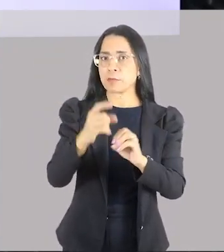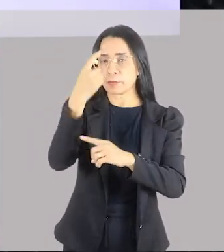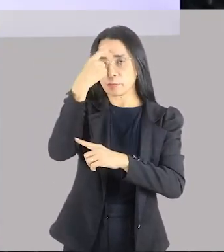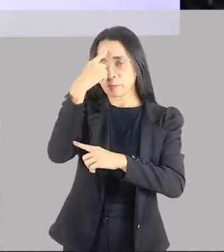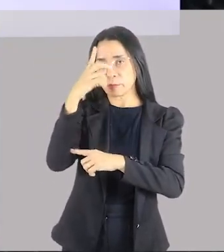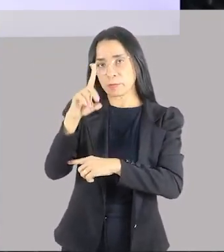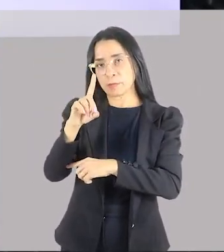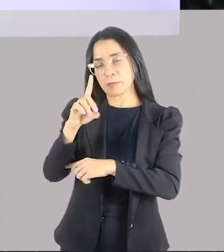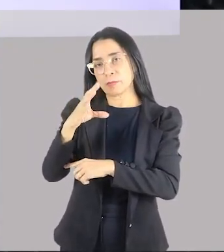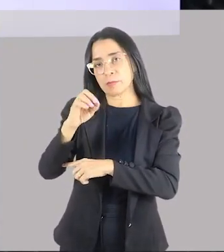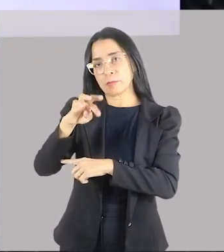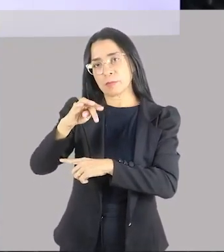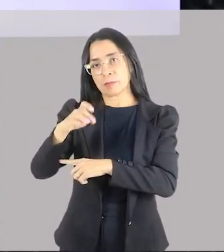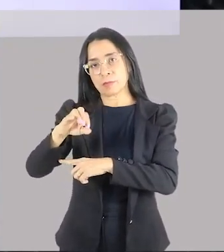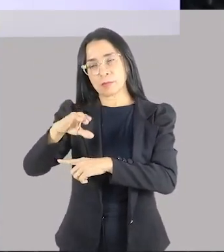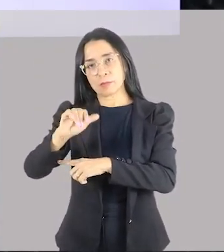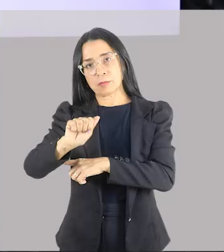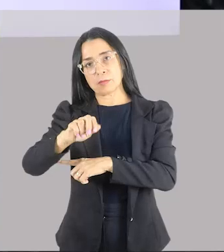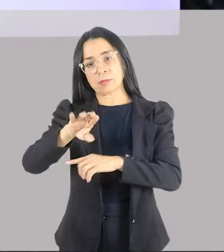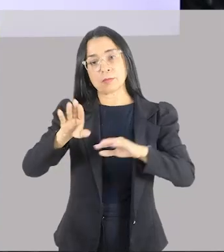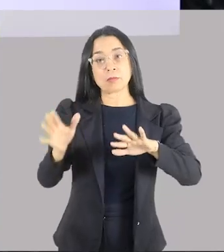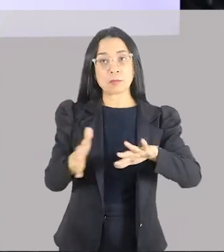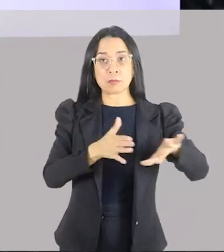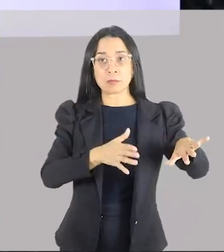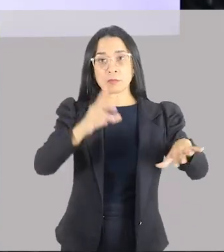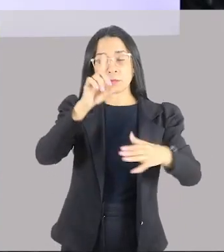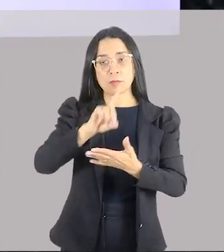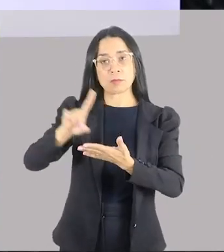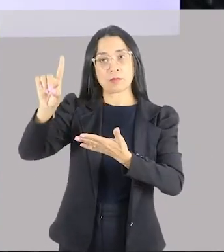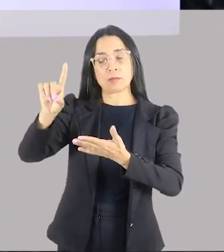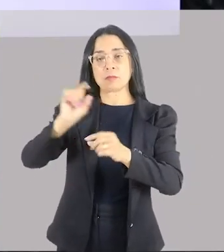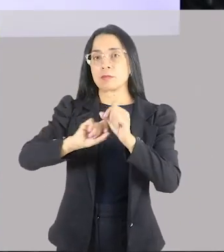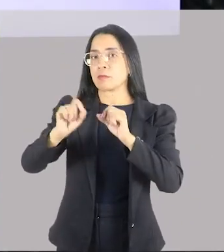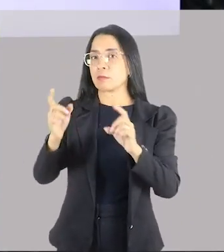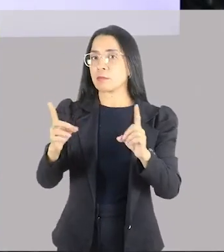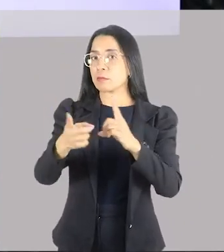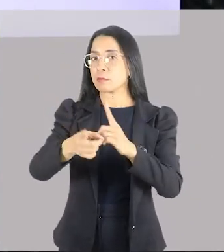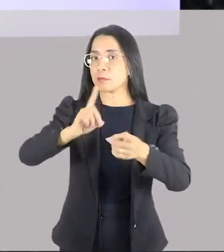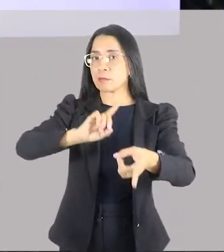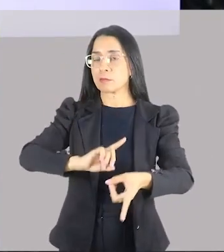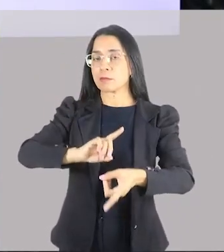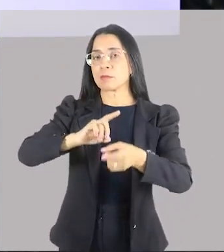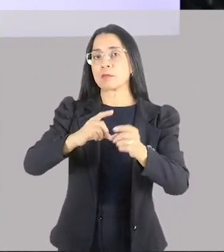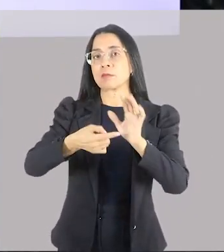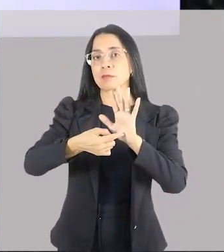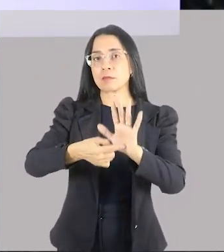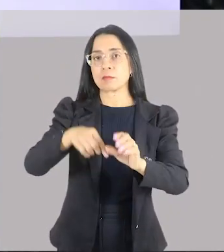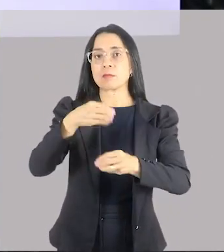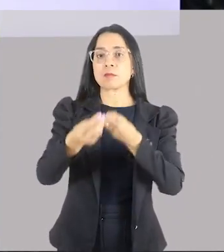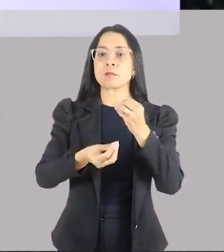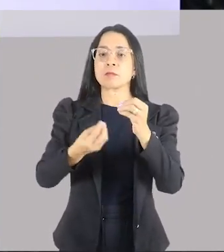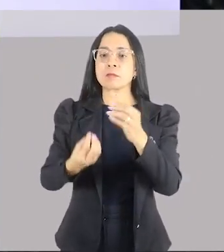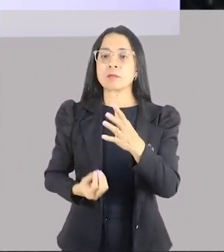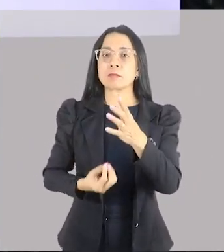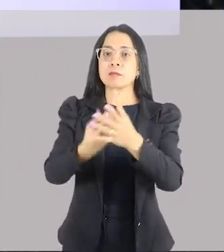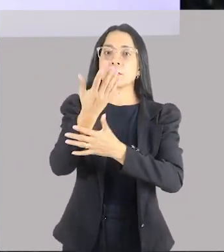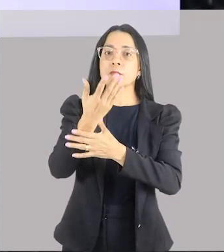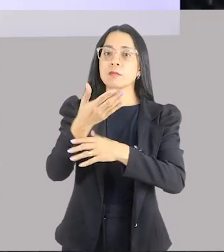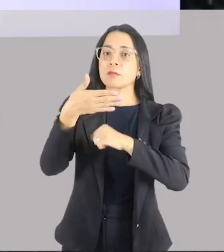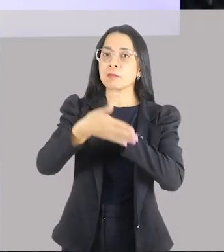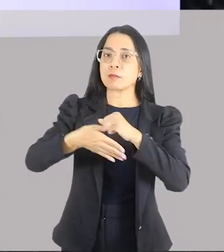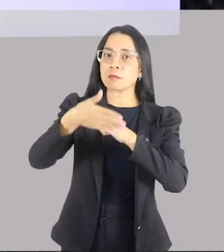cartesiano ele retira Deus disso. Pelo contrário, ele coloca como fundamento da verdade. Mas, olha a